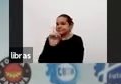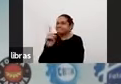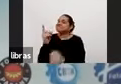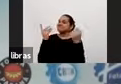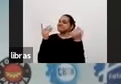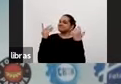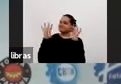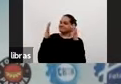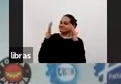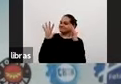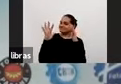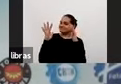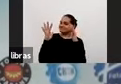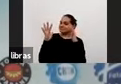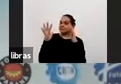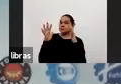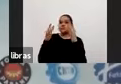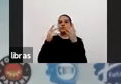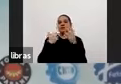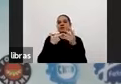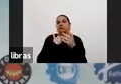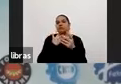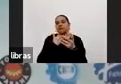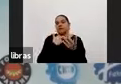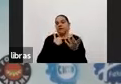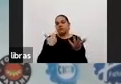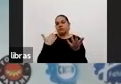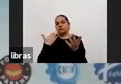gente, não dá para ficar correndo